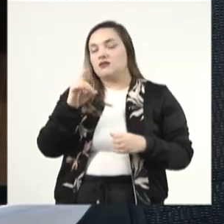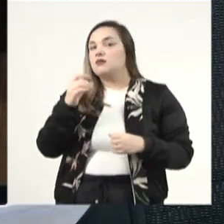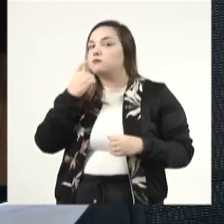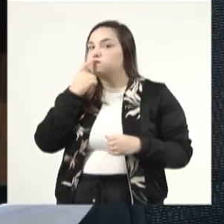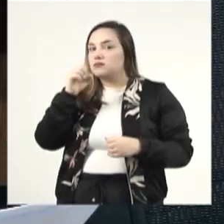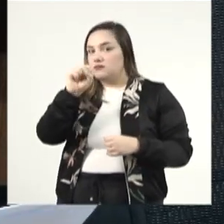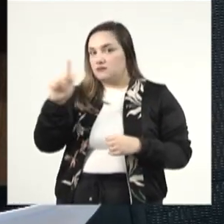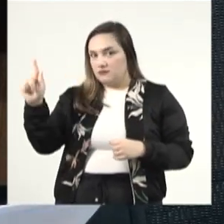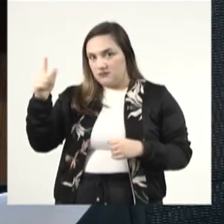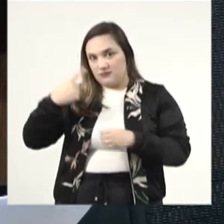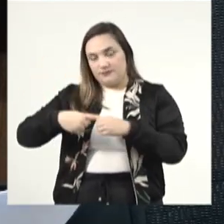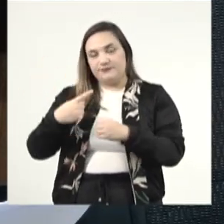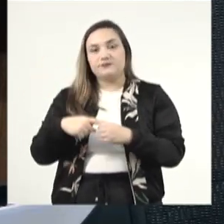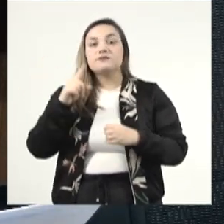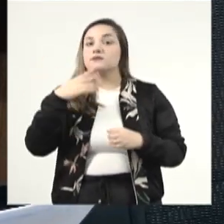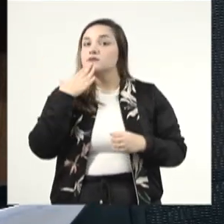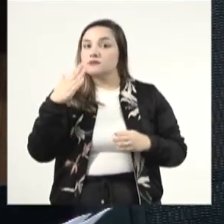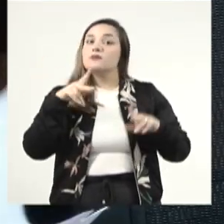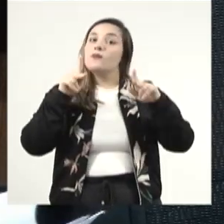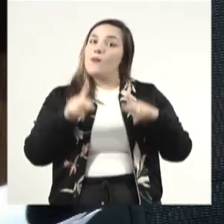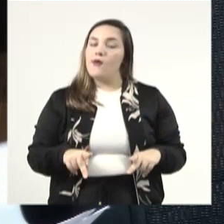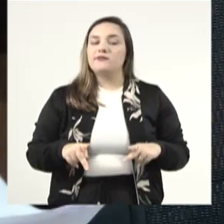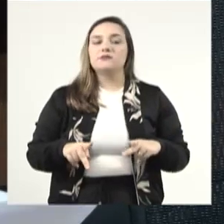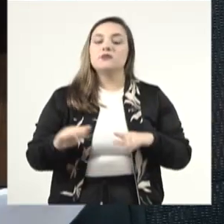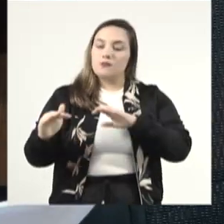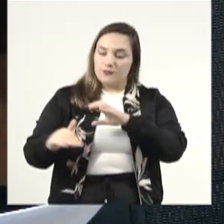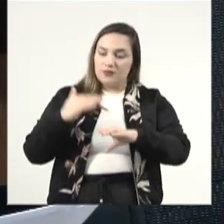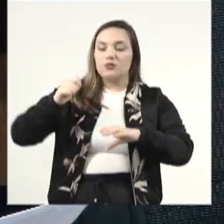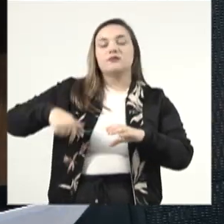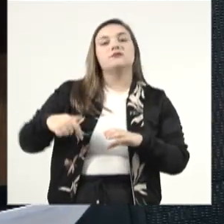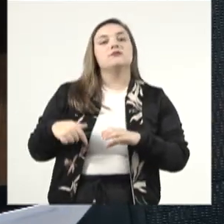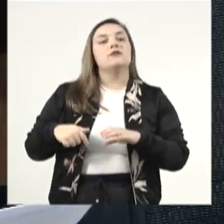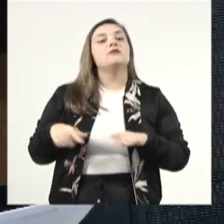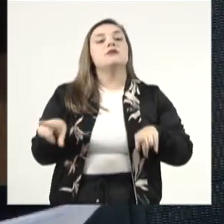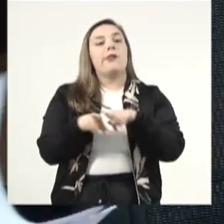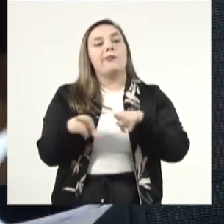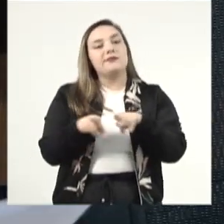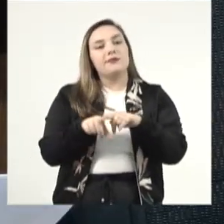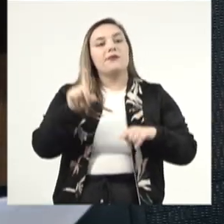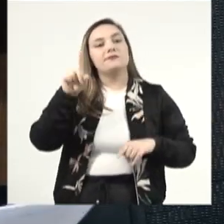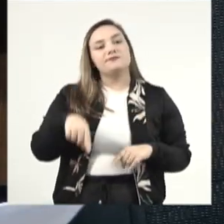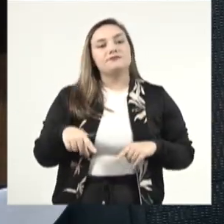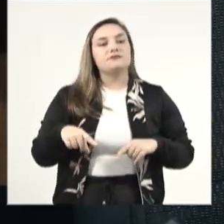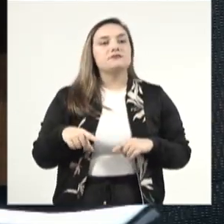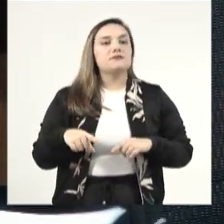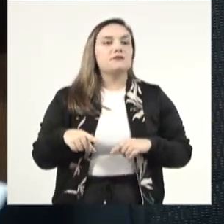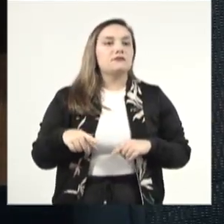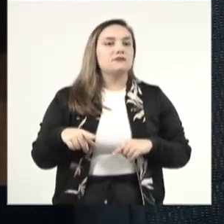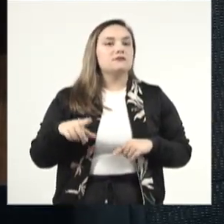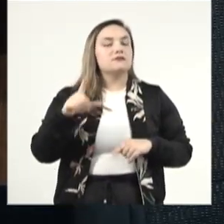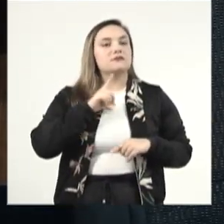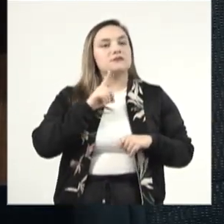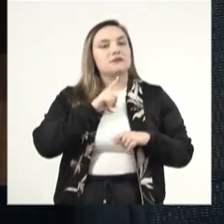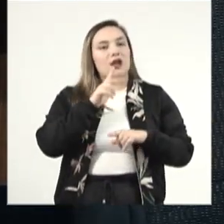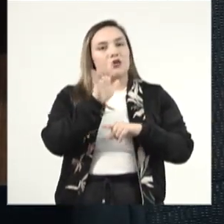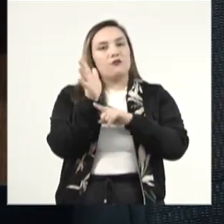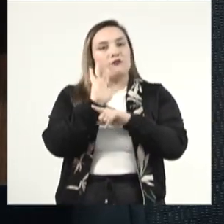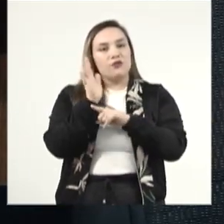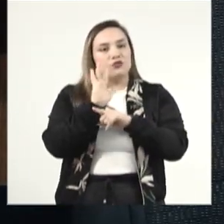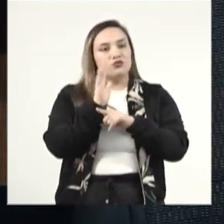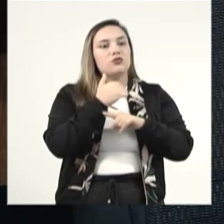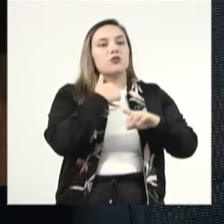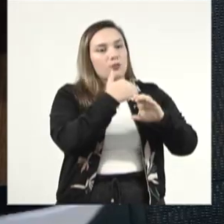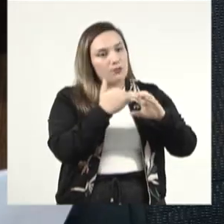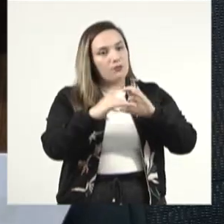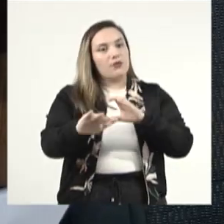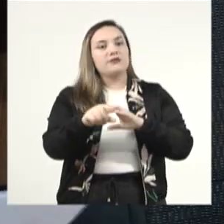em atendimento ao pedido da população encaminhada ao nosso gabinete, inclusive, senhor presidente, acompanhado de um filme que estou repassando